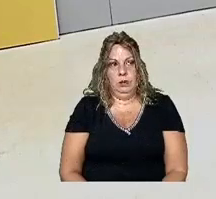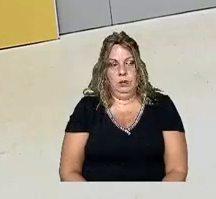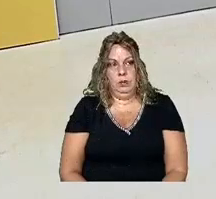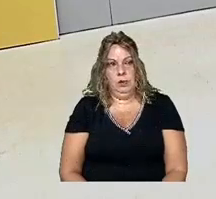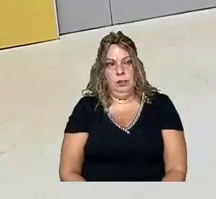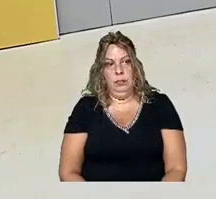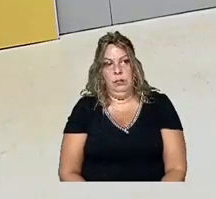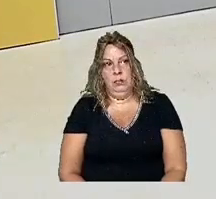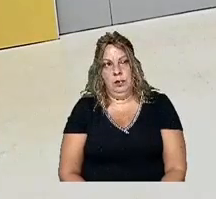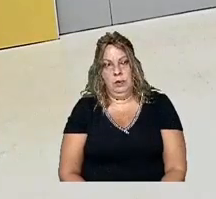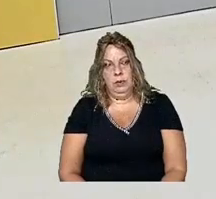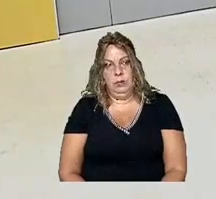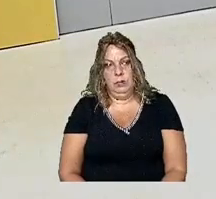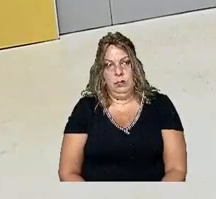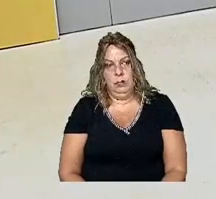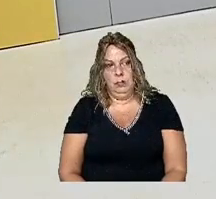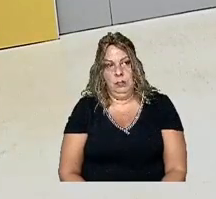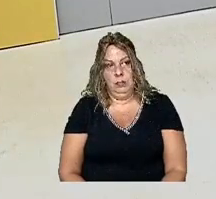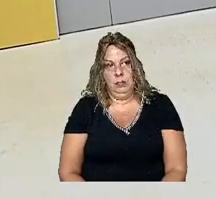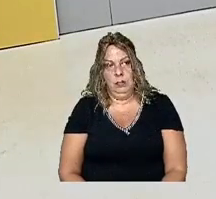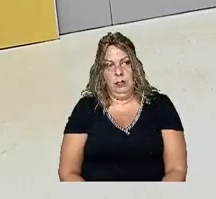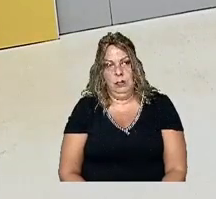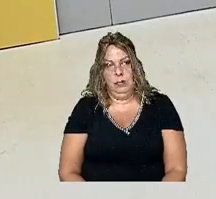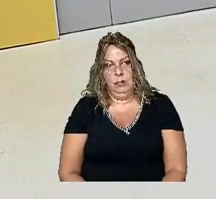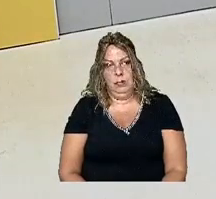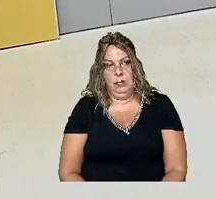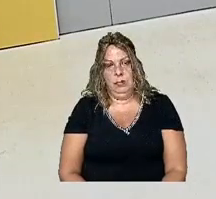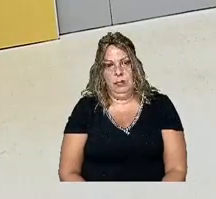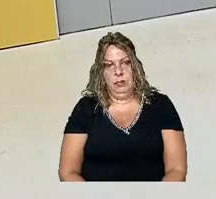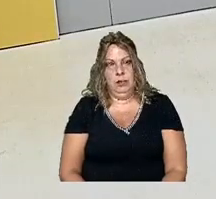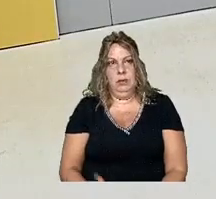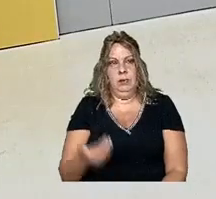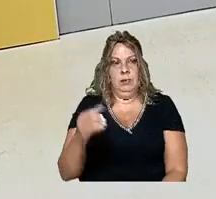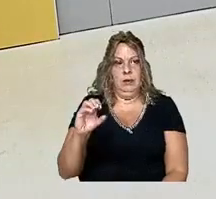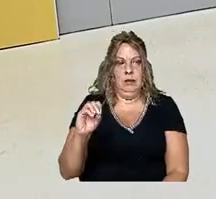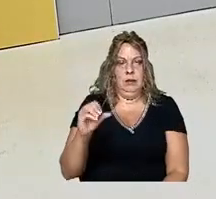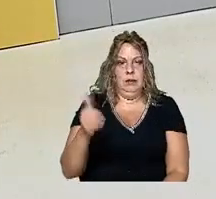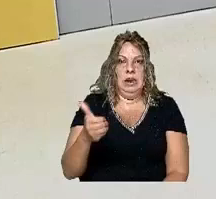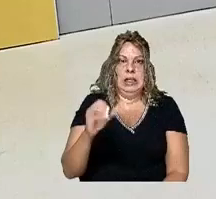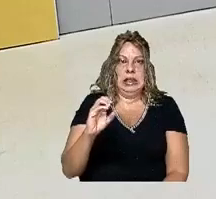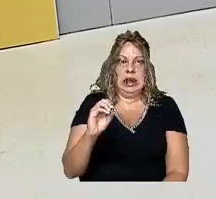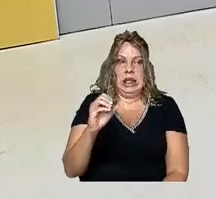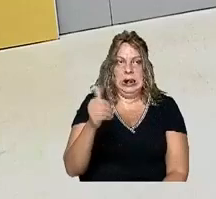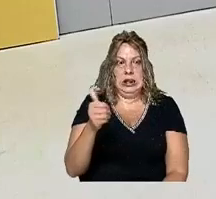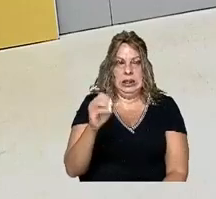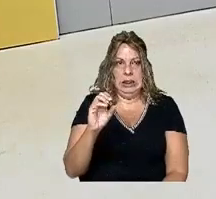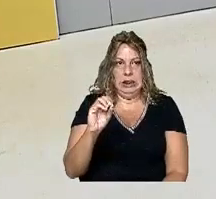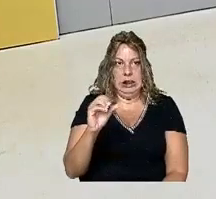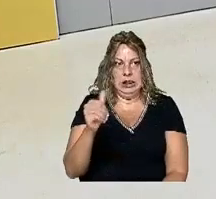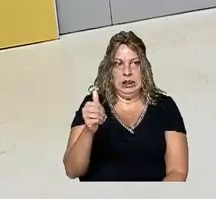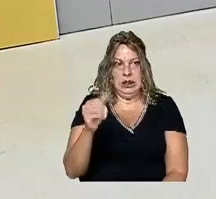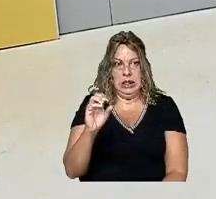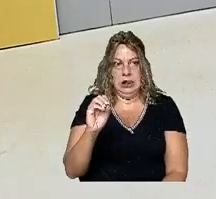57. E a avó Elziane babona também, né, Scooby? 10, número 10, número